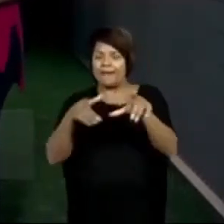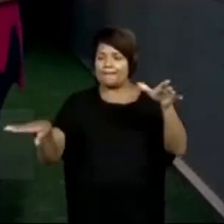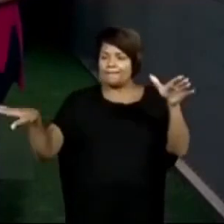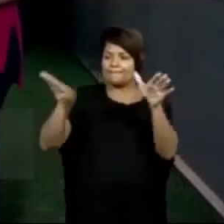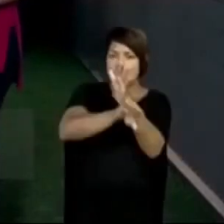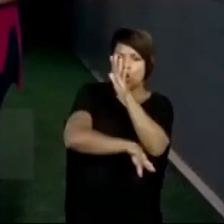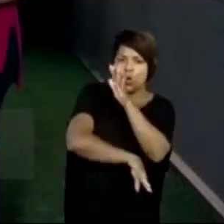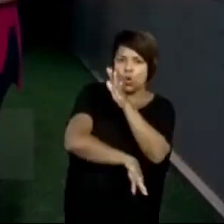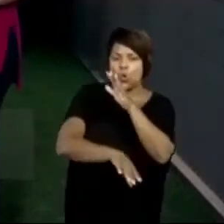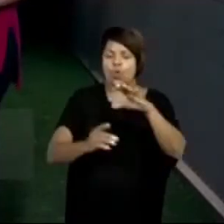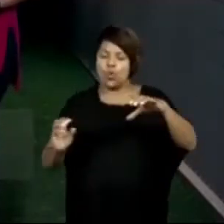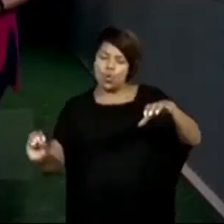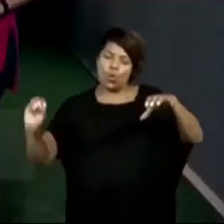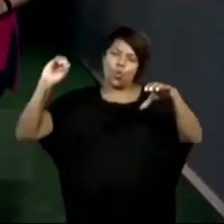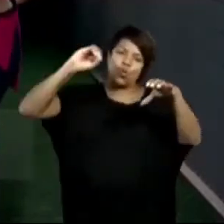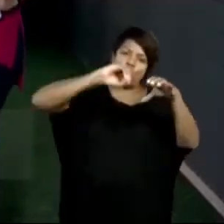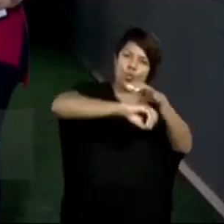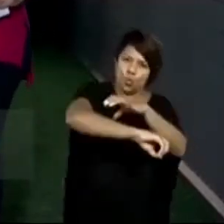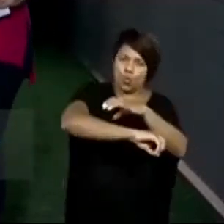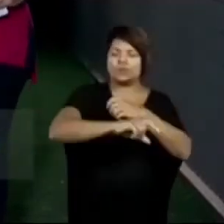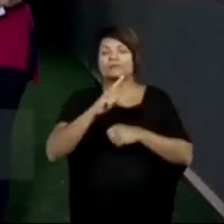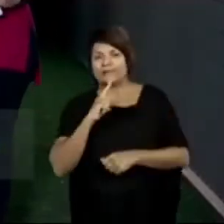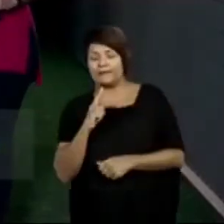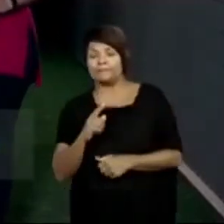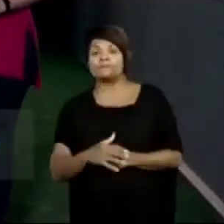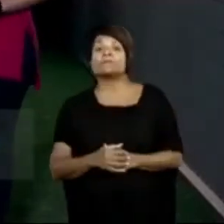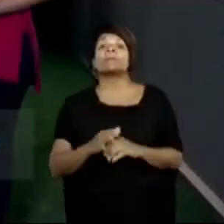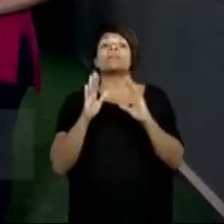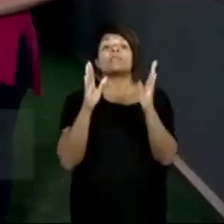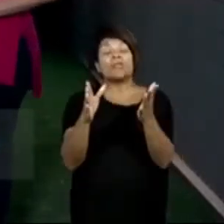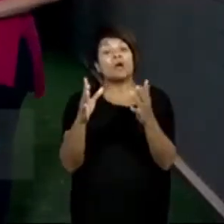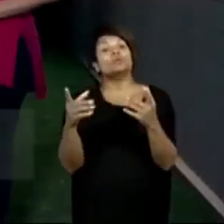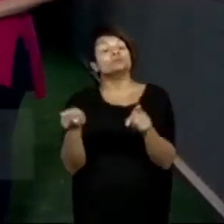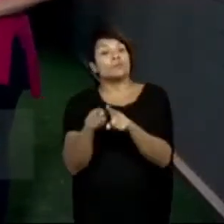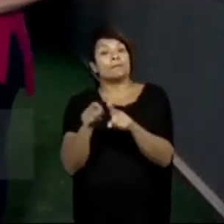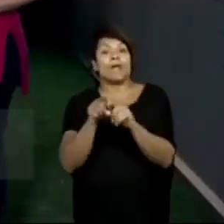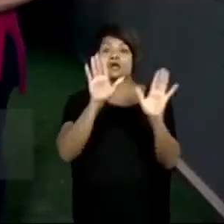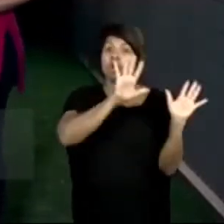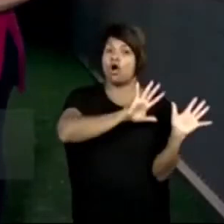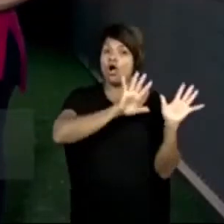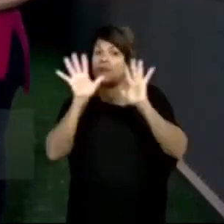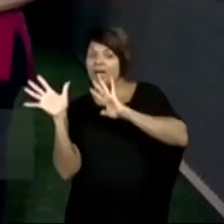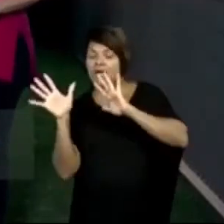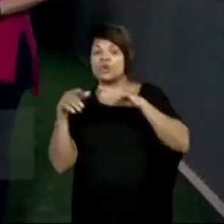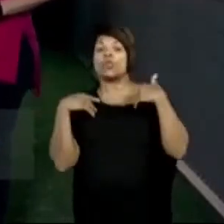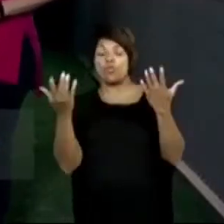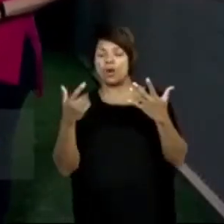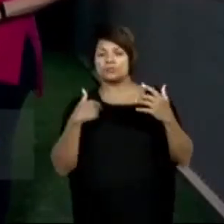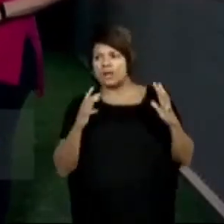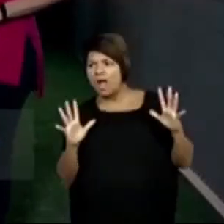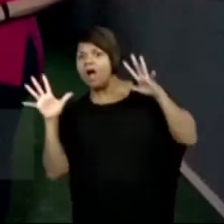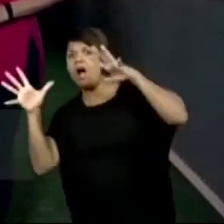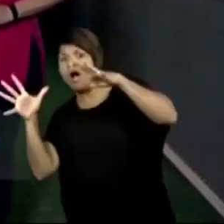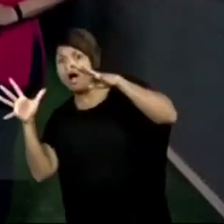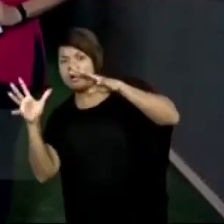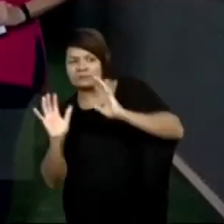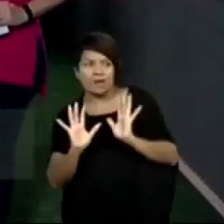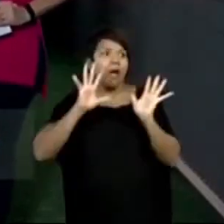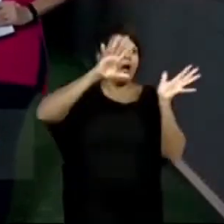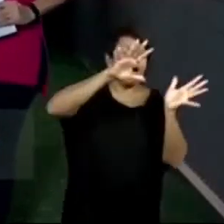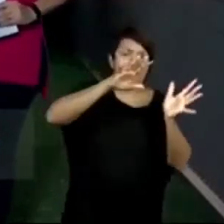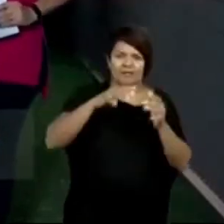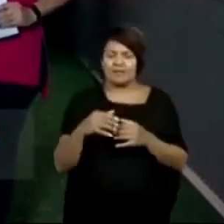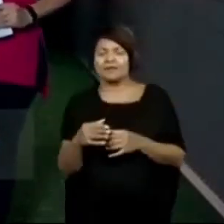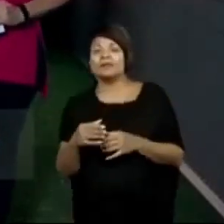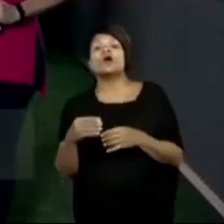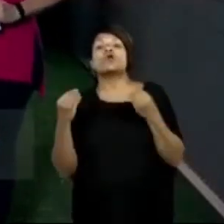motora de manipulação. Temos também no caso do goleiro, quando ele agarra a bola, que habilidade motora